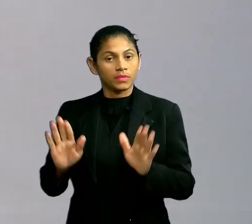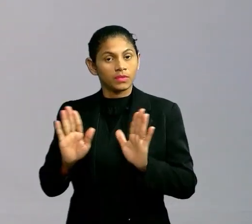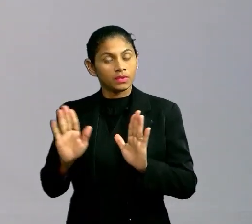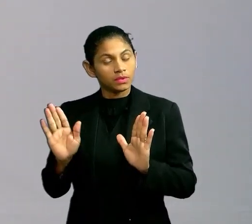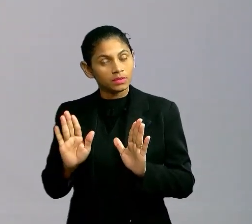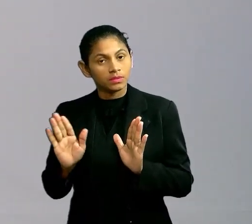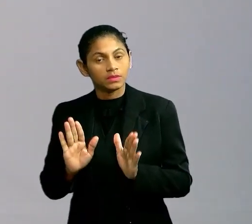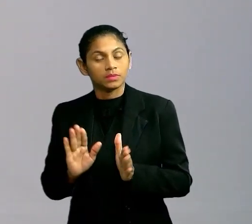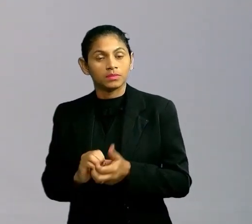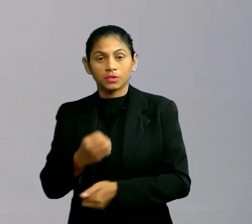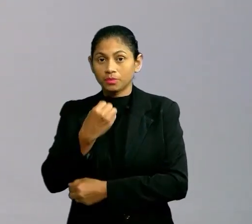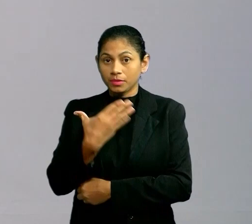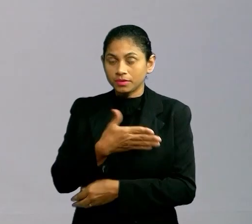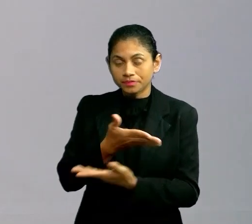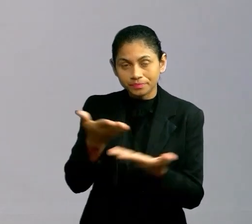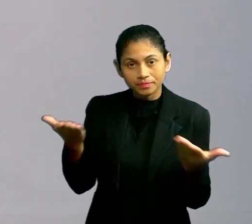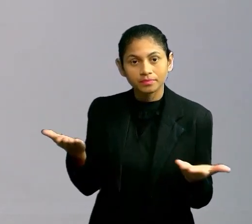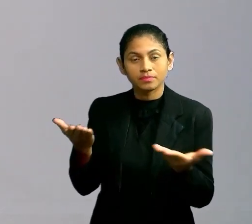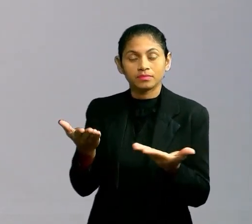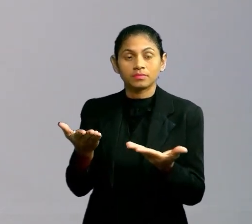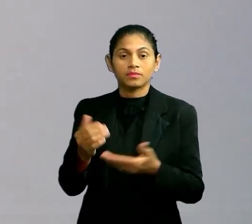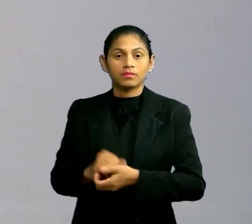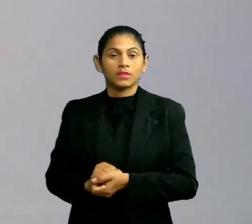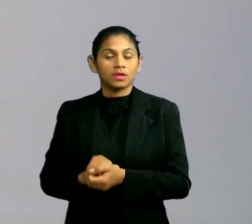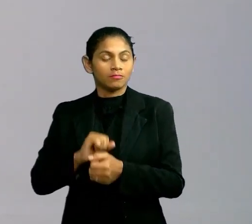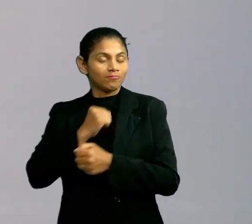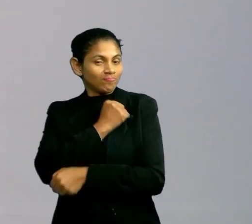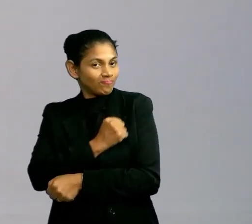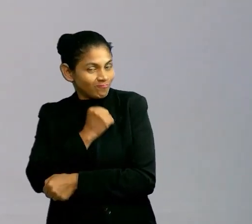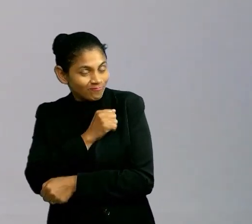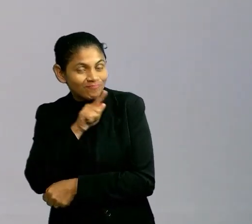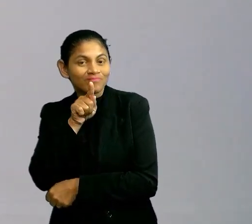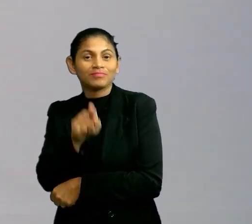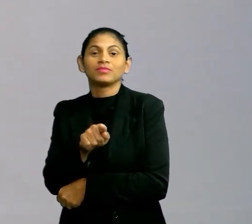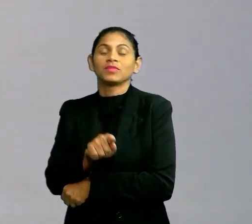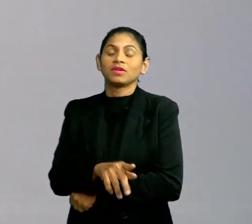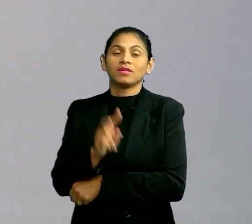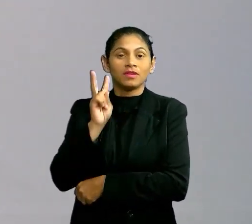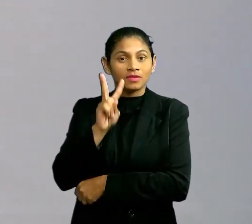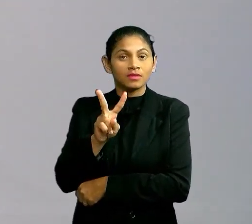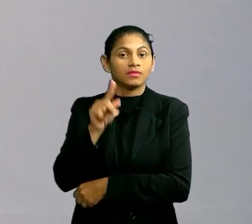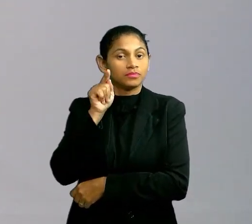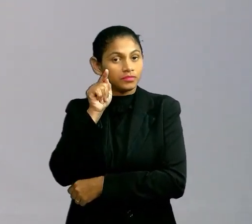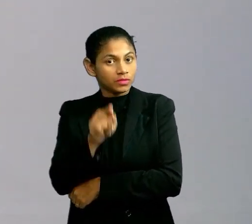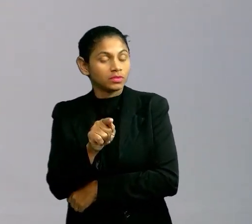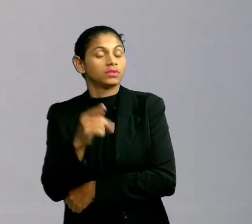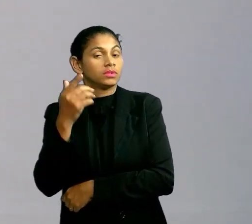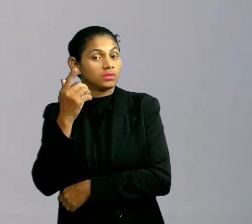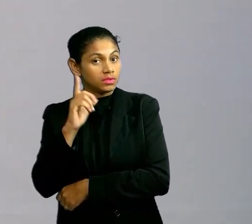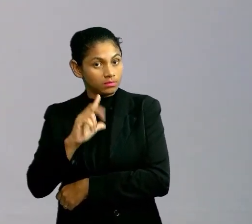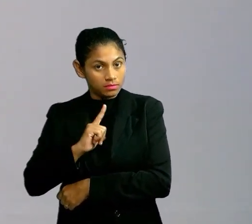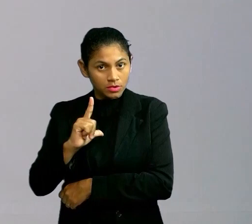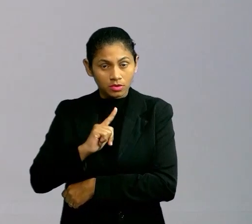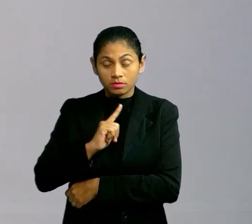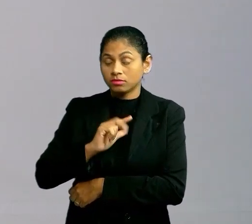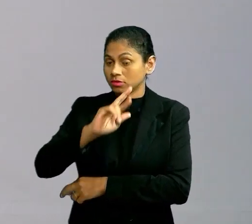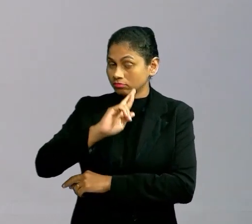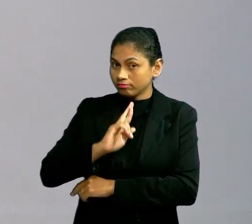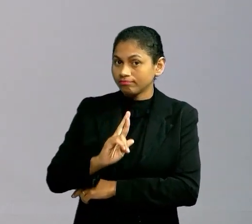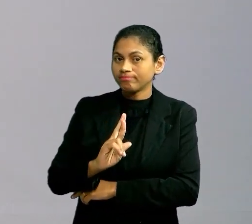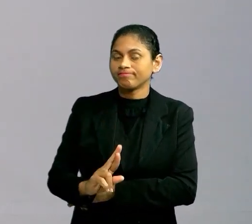Olá, olá, olá. E aí, tudo bem com você? Eu estava morrendo de saudade, querendo realmente ver você ter resultados no Enem. Tudo